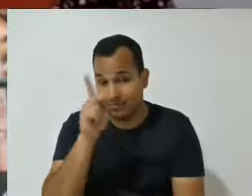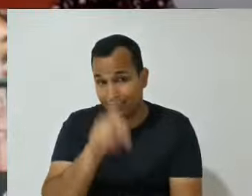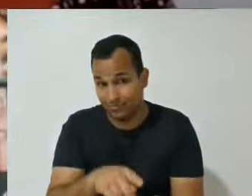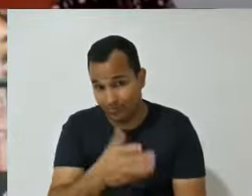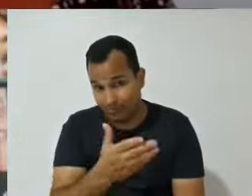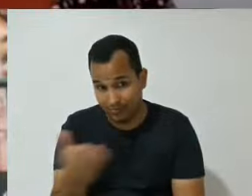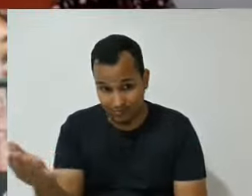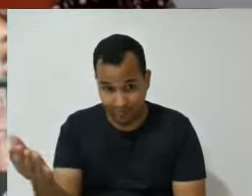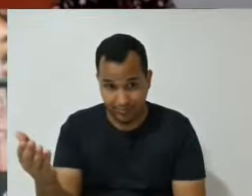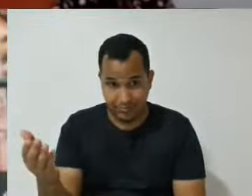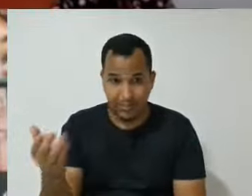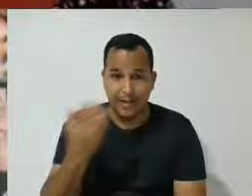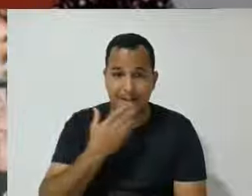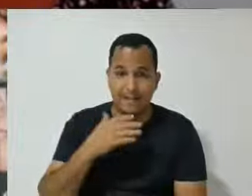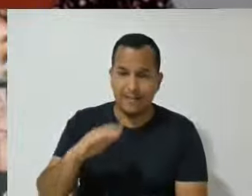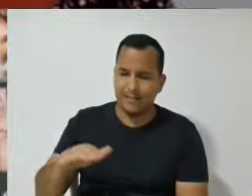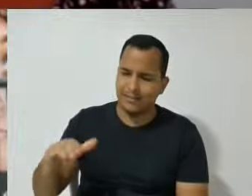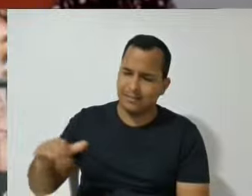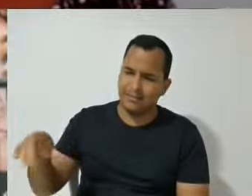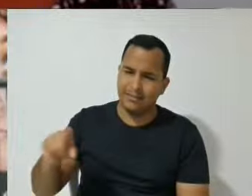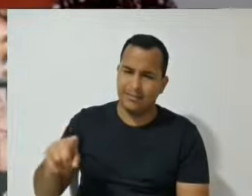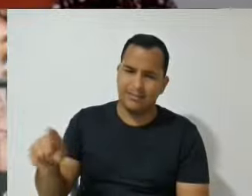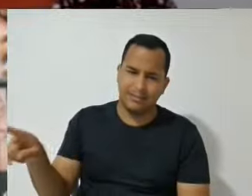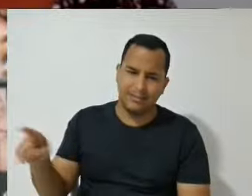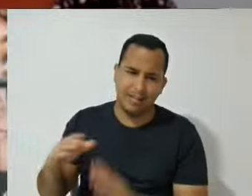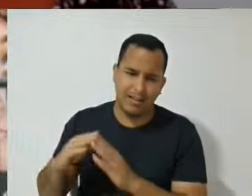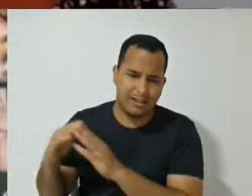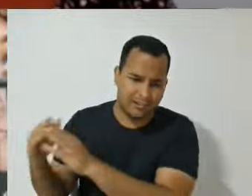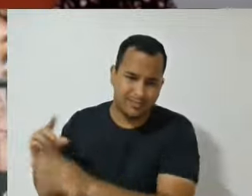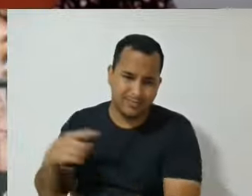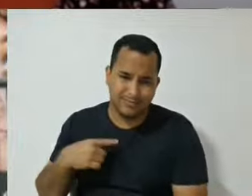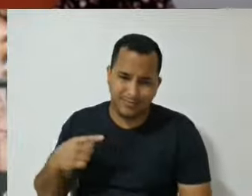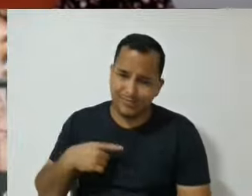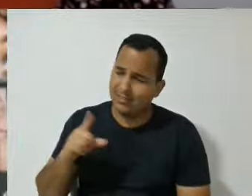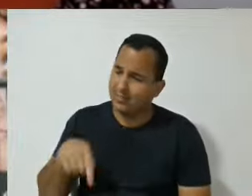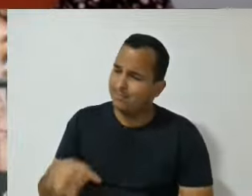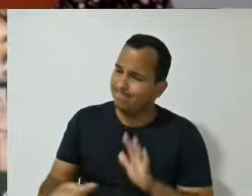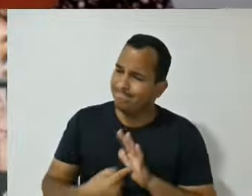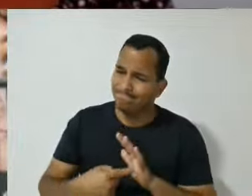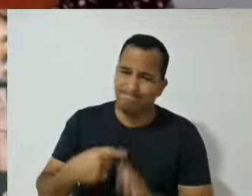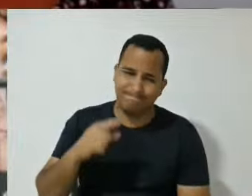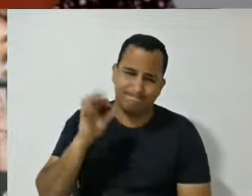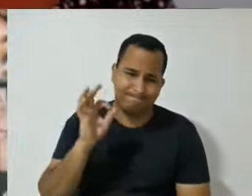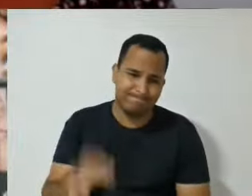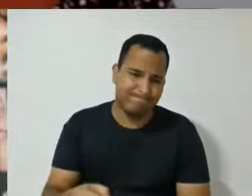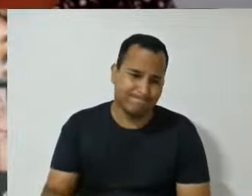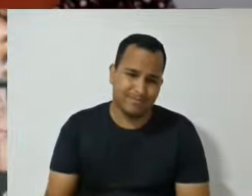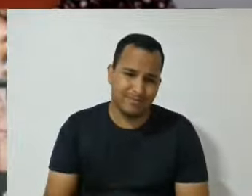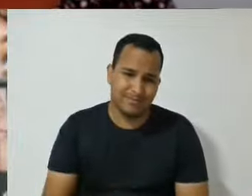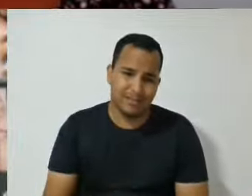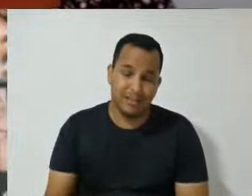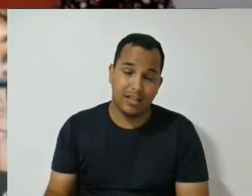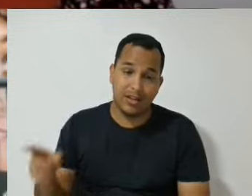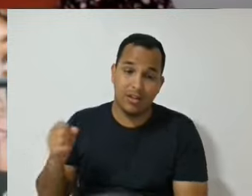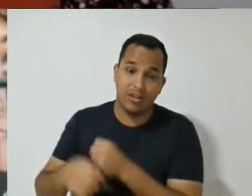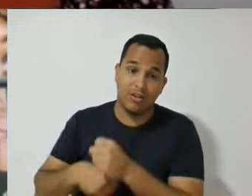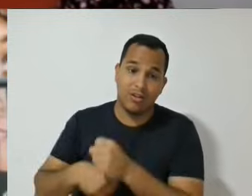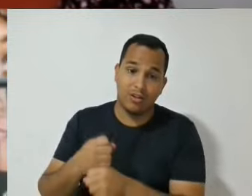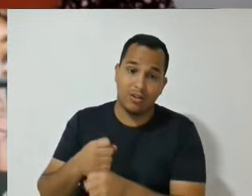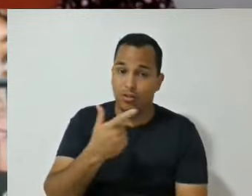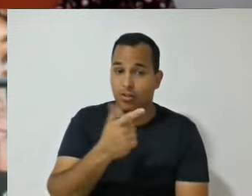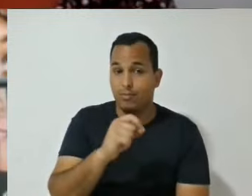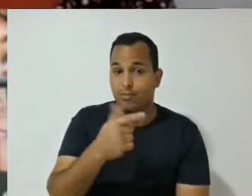infâncias periféricas sempre me tocaram muito, sabe? Agora, em 2026, vai fazer 20